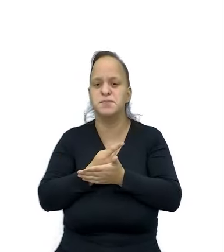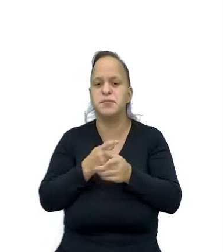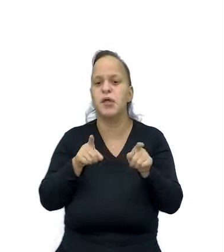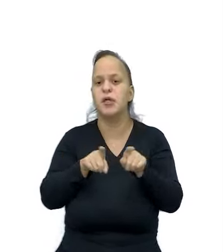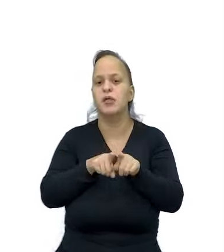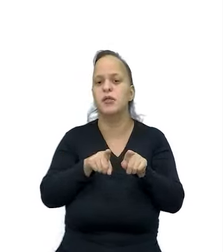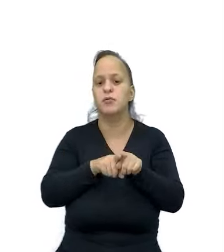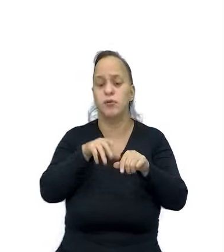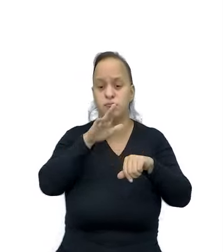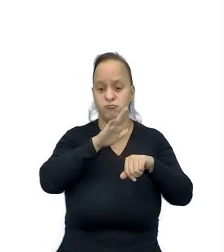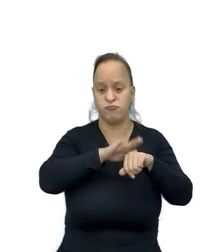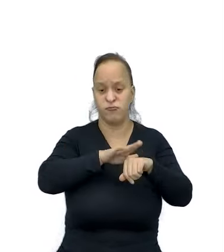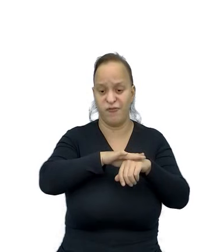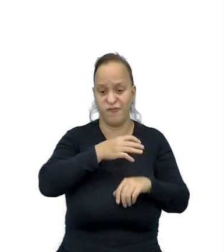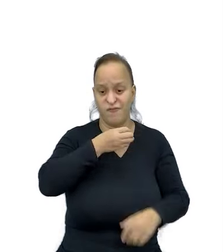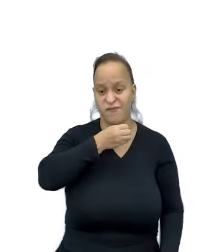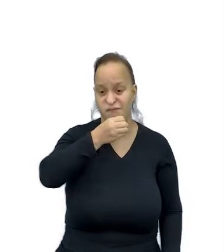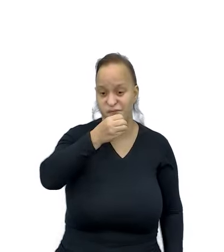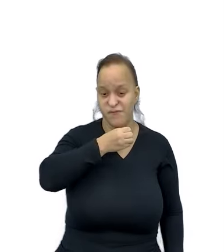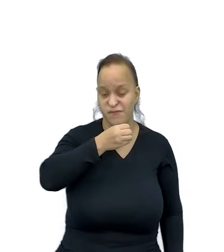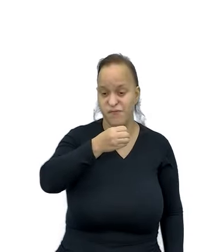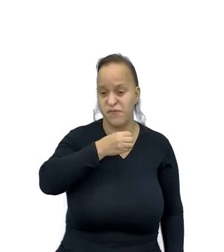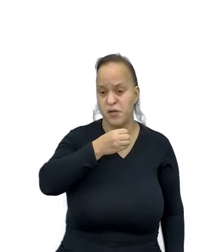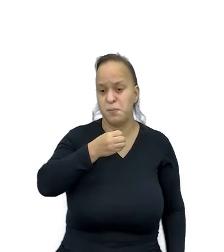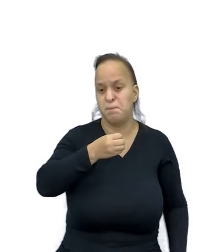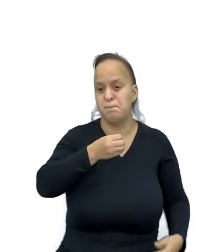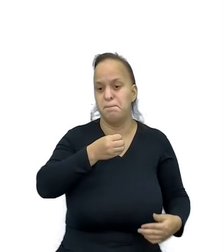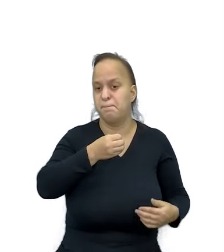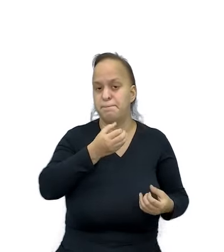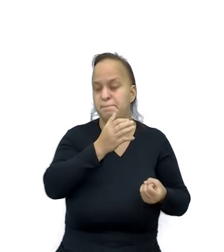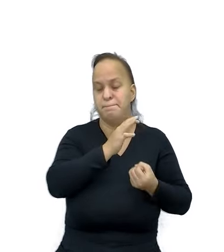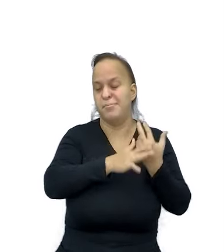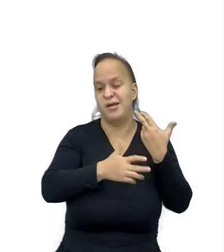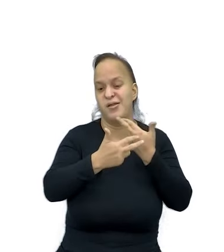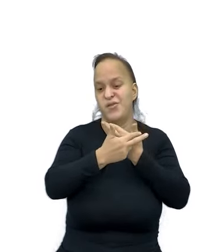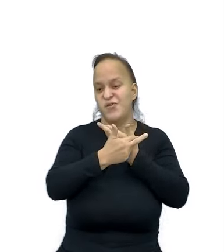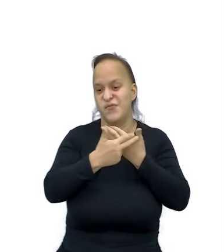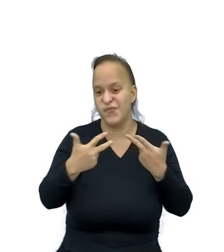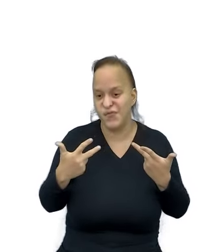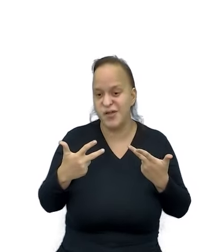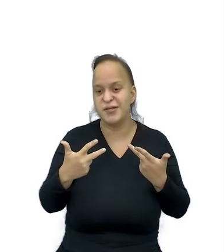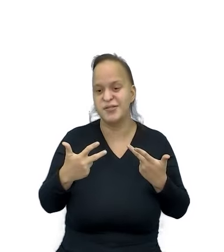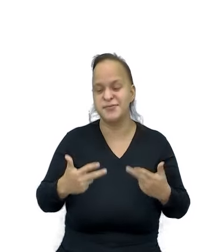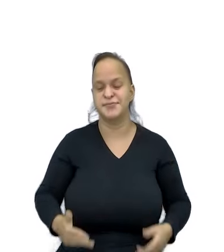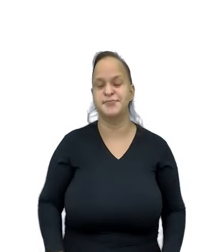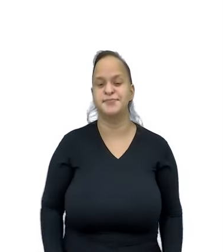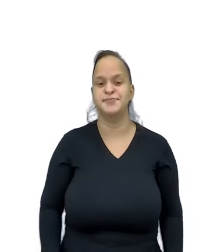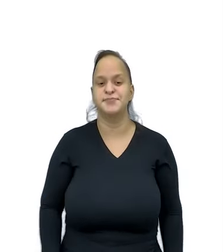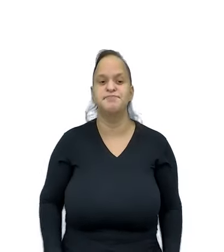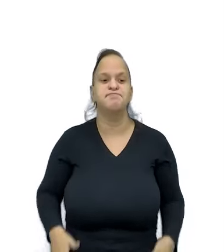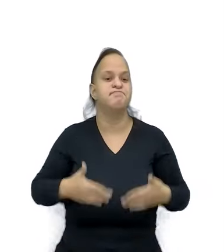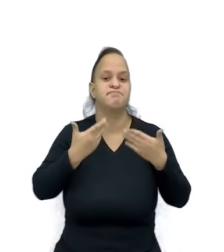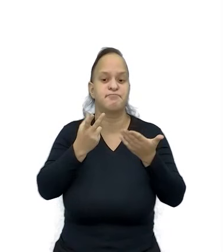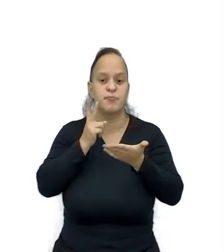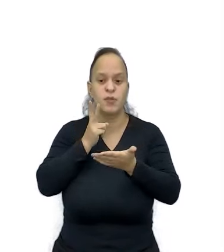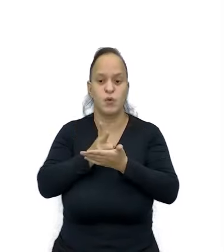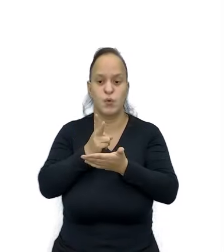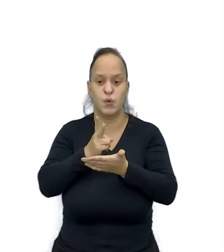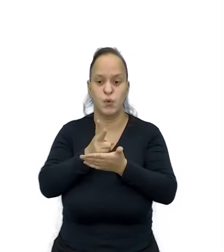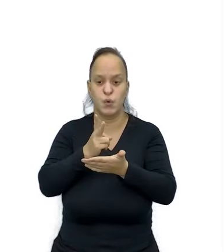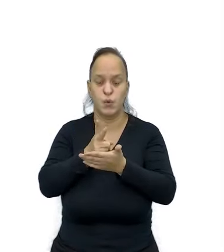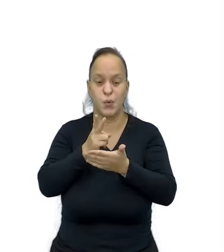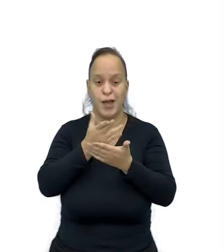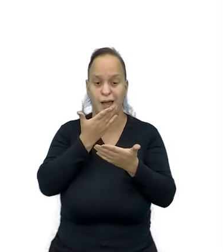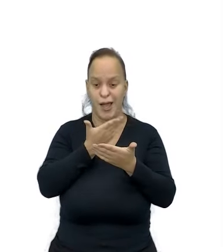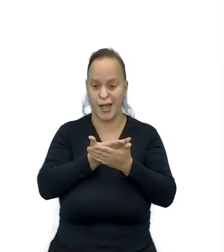a produção dessa entrevista, então, que pode ser elaborada de várias maneiras aqui nessa aula, né. Bom, dando sequência aqui, então a gente vai aí para a